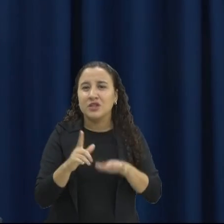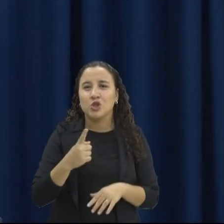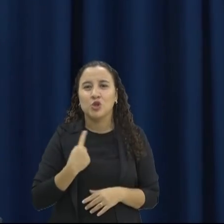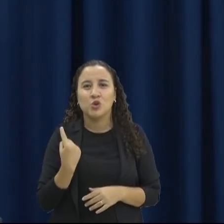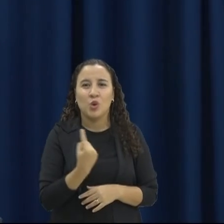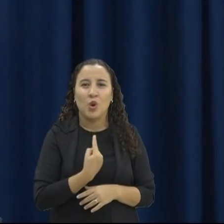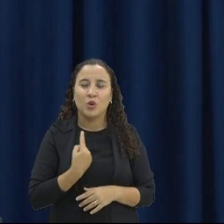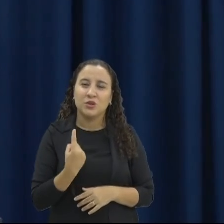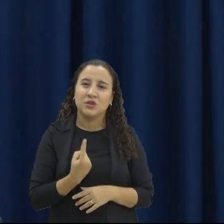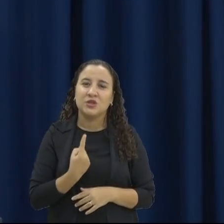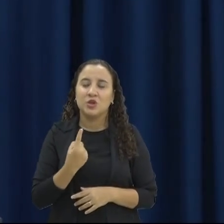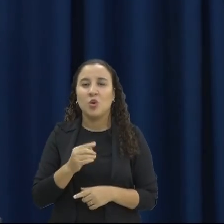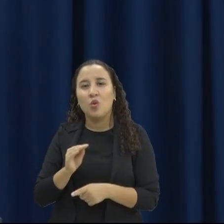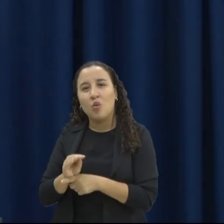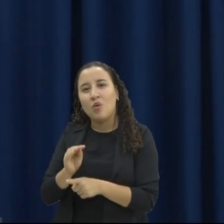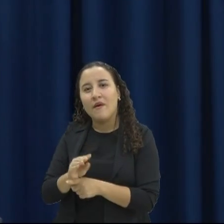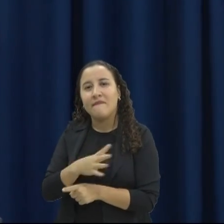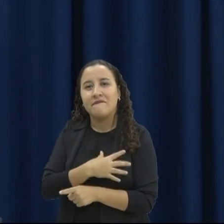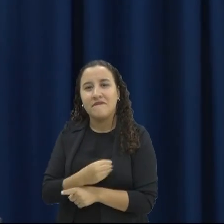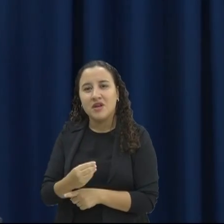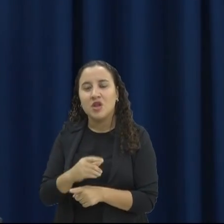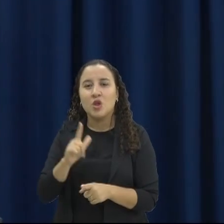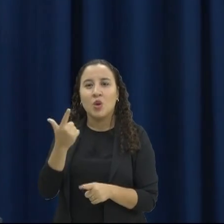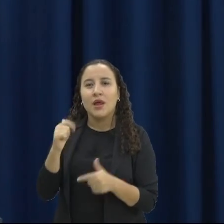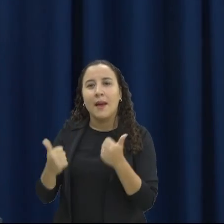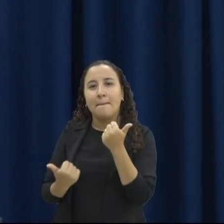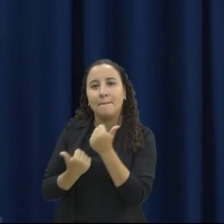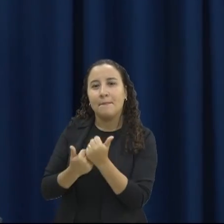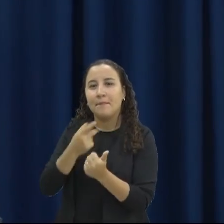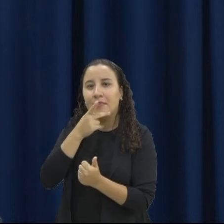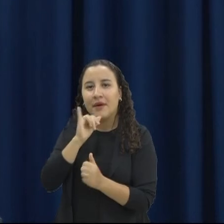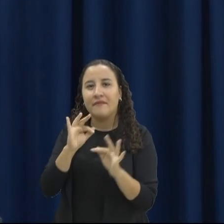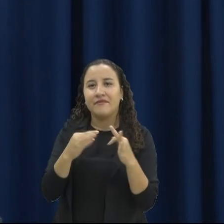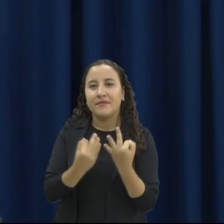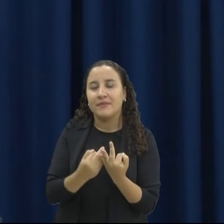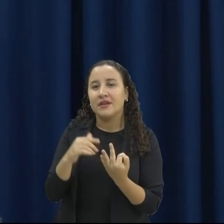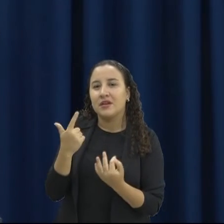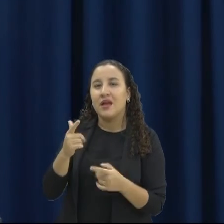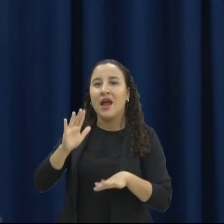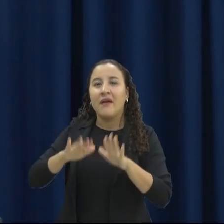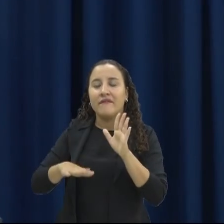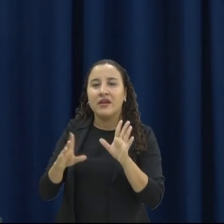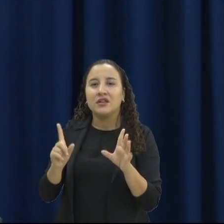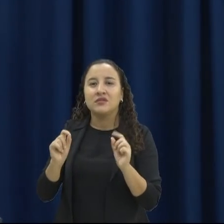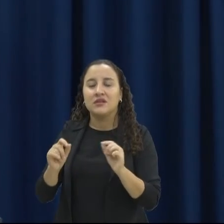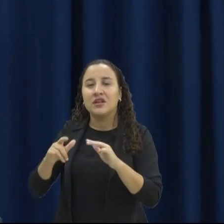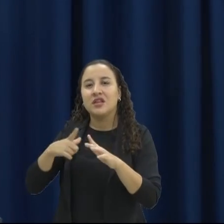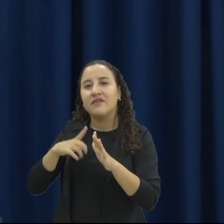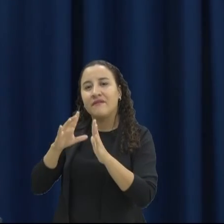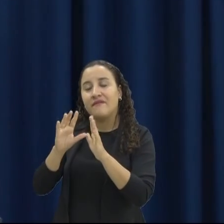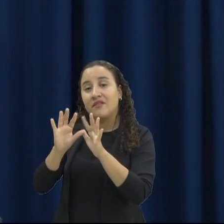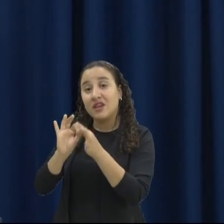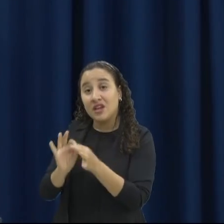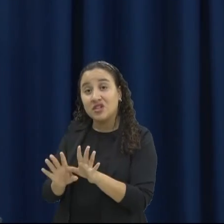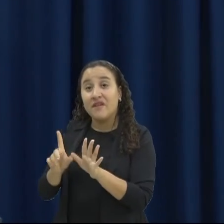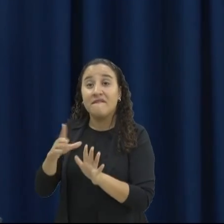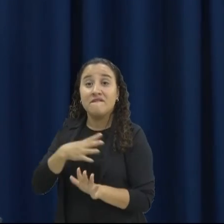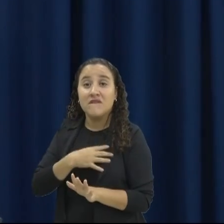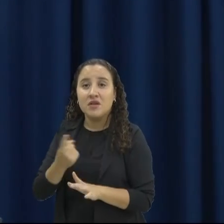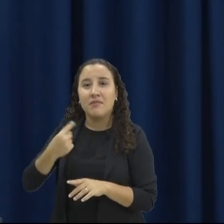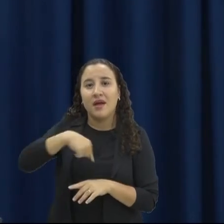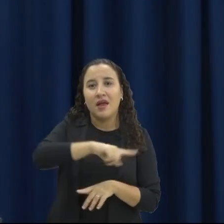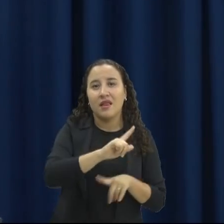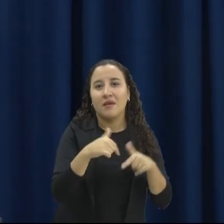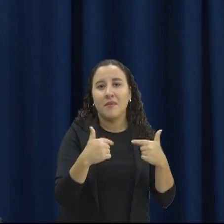sem o apoio do pai ou sem o apoio da família, precisa deixar o seu filho para ir trabalhar. E não tem vaga